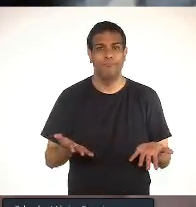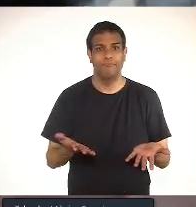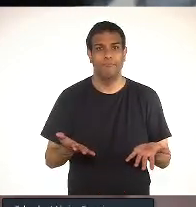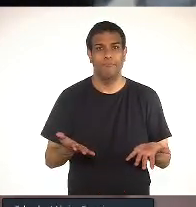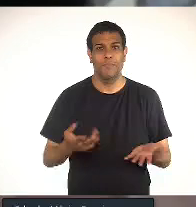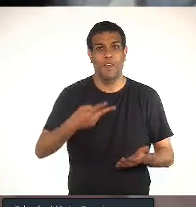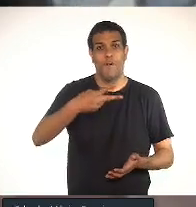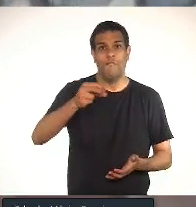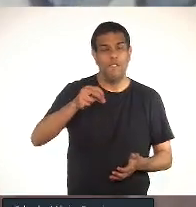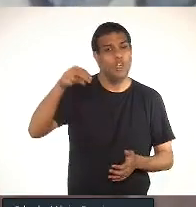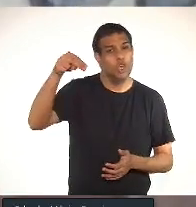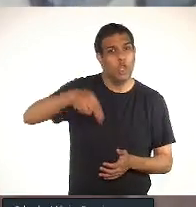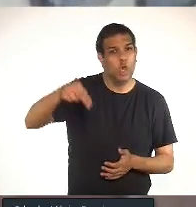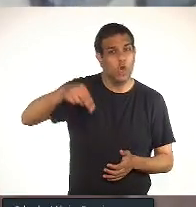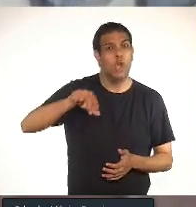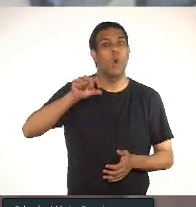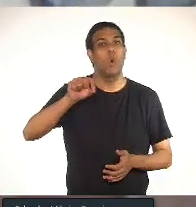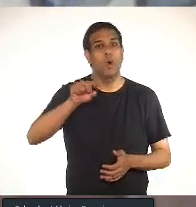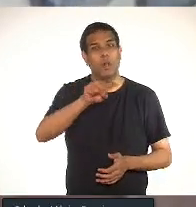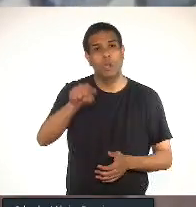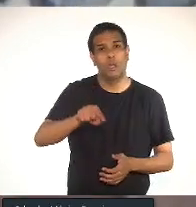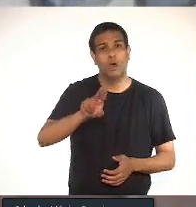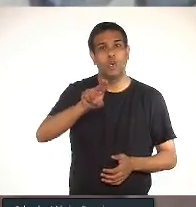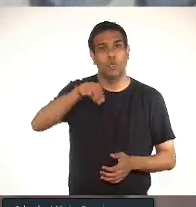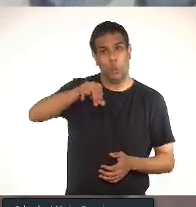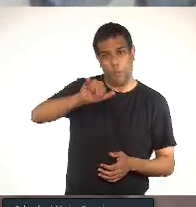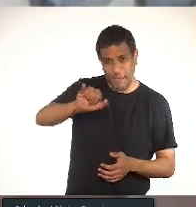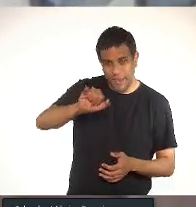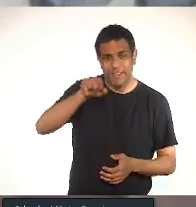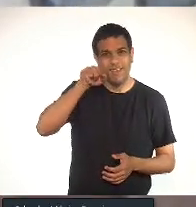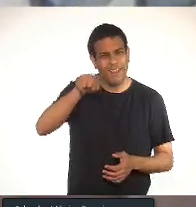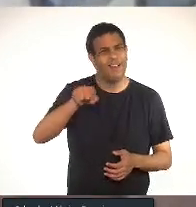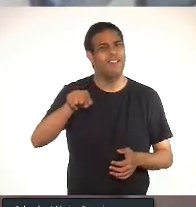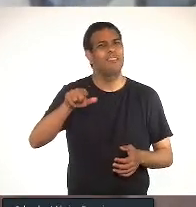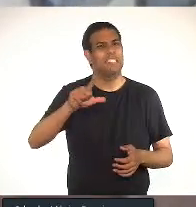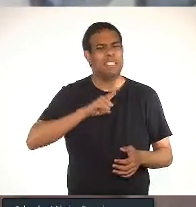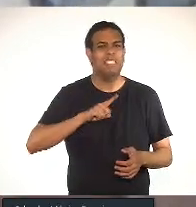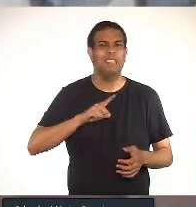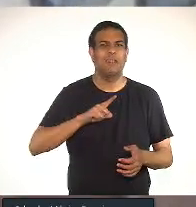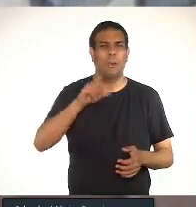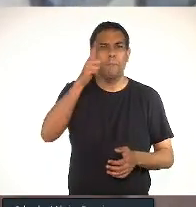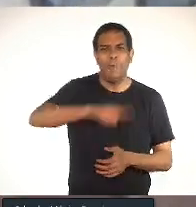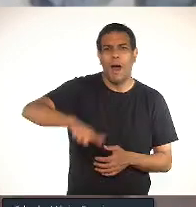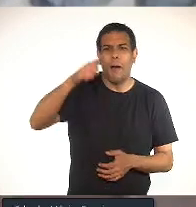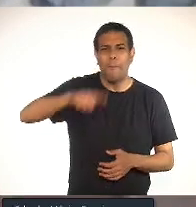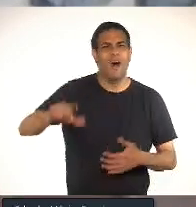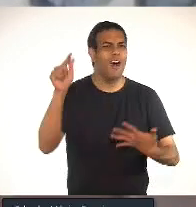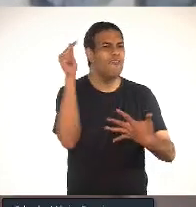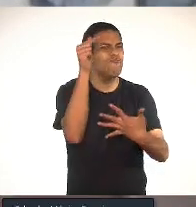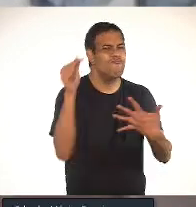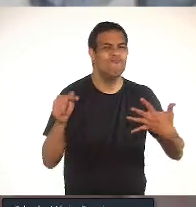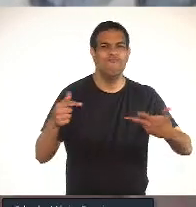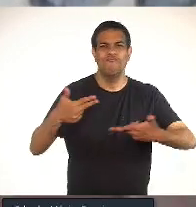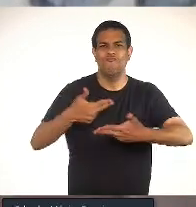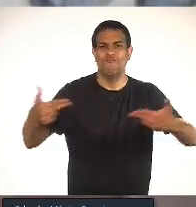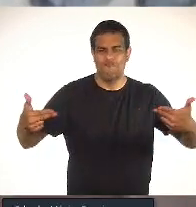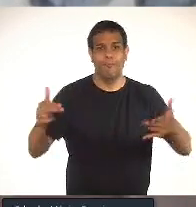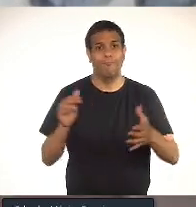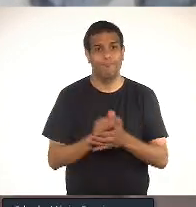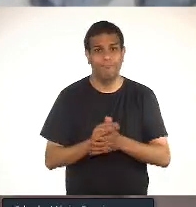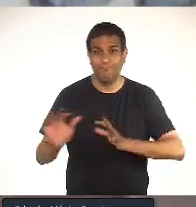o 20 de novembro, que é a Zumbi dos Palmares, mas com tantos outros e tantas outras que